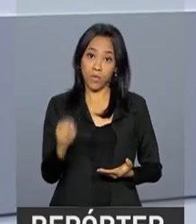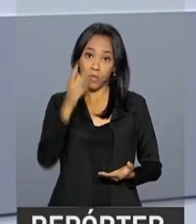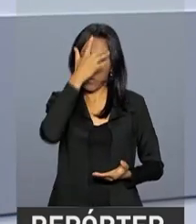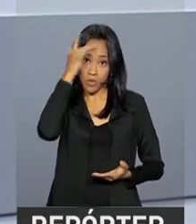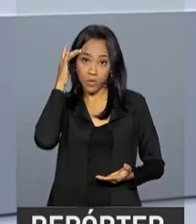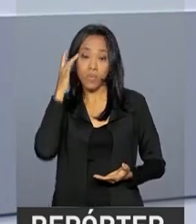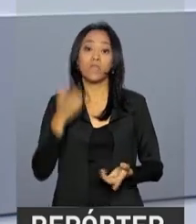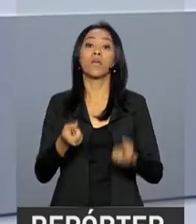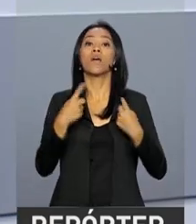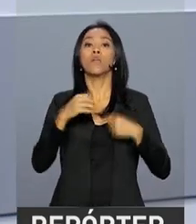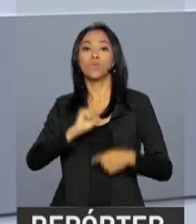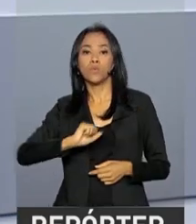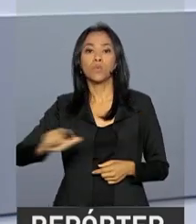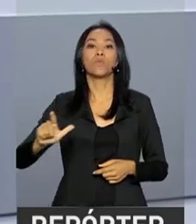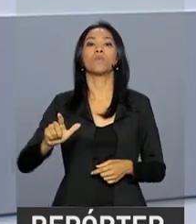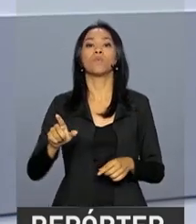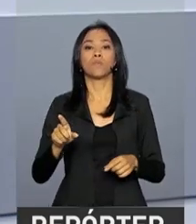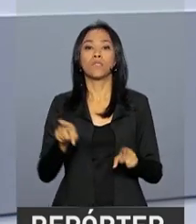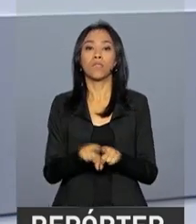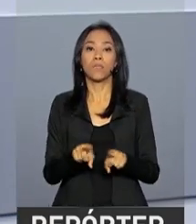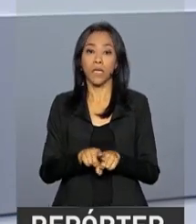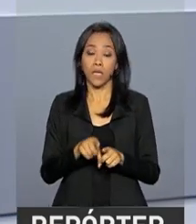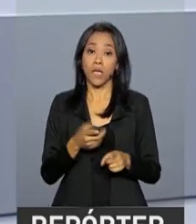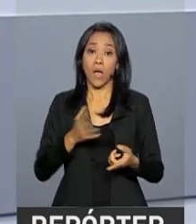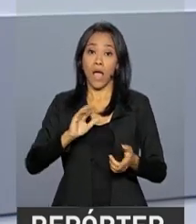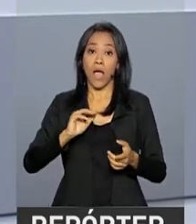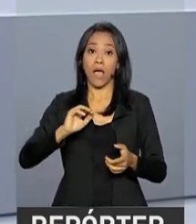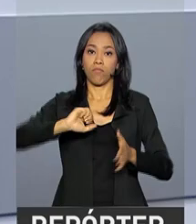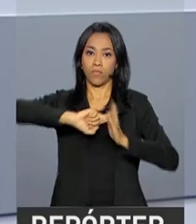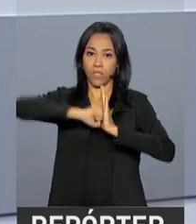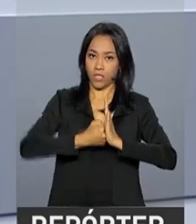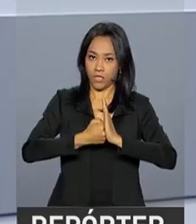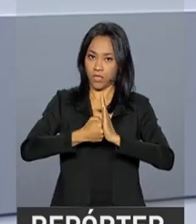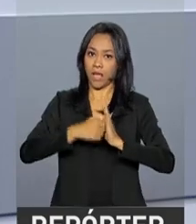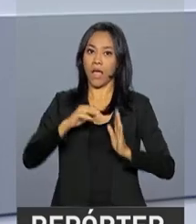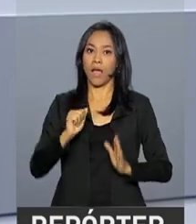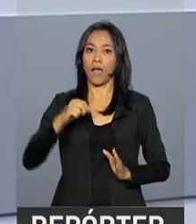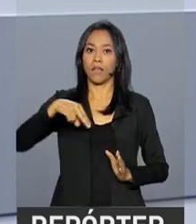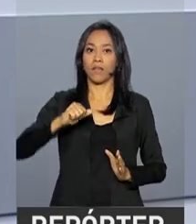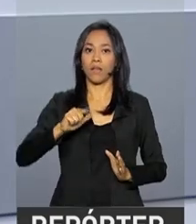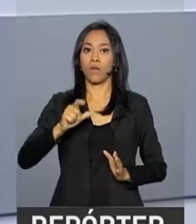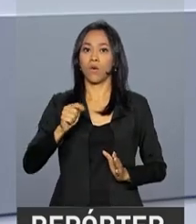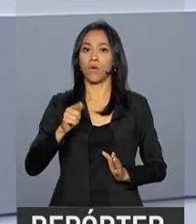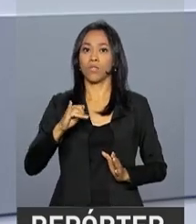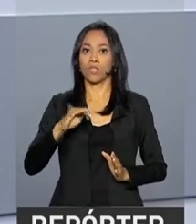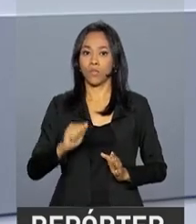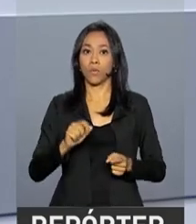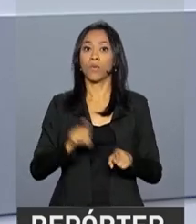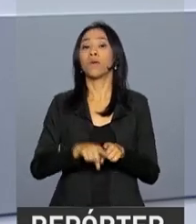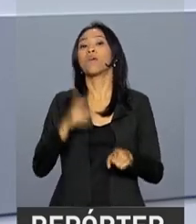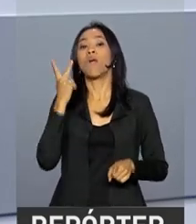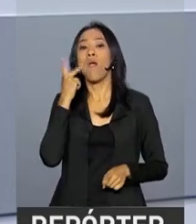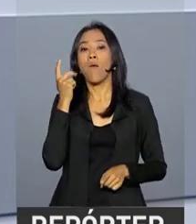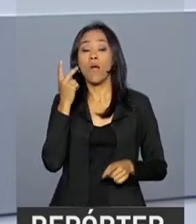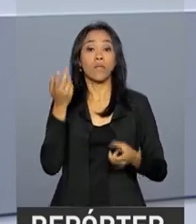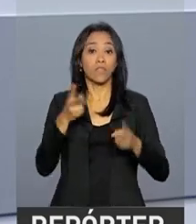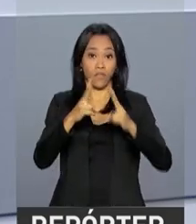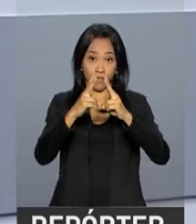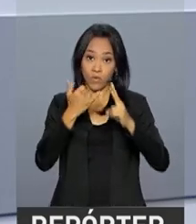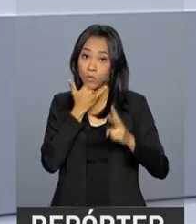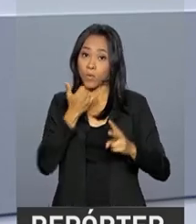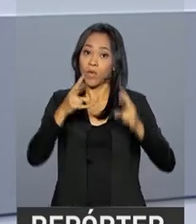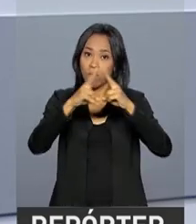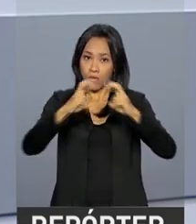Ainda na região sul, o sinal analógico começa a ser desligado também nesta quarta em Florianópolis e mais 6 cidades de Santa